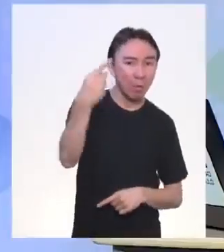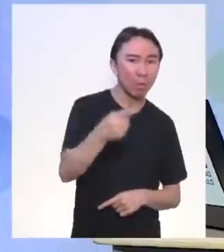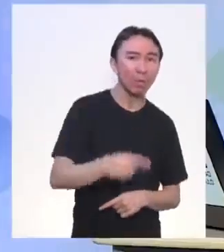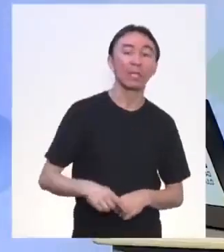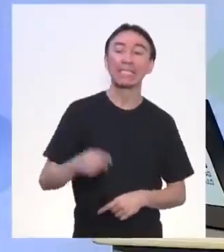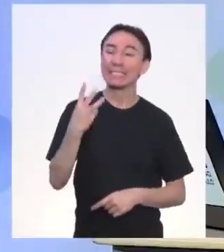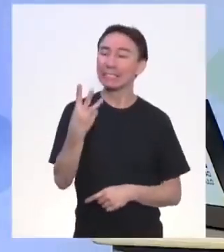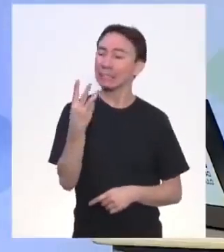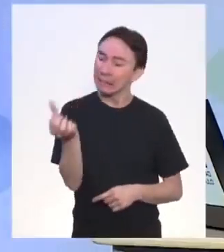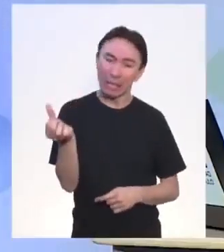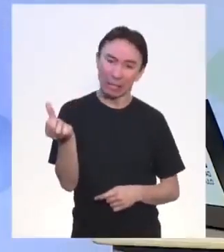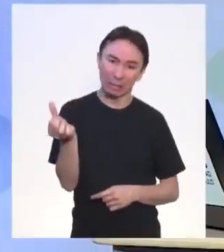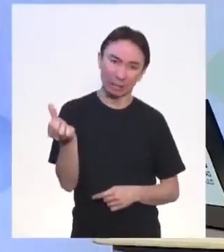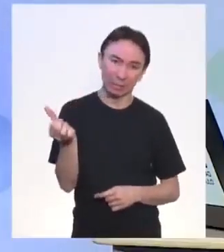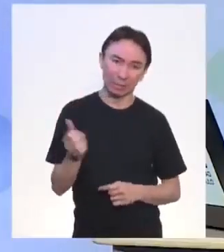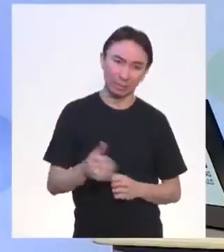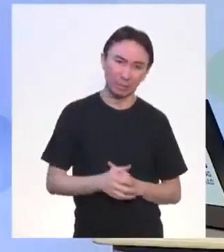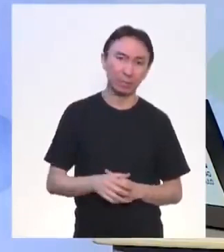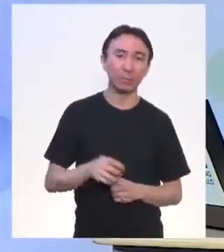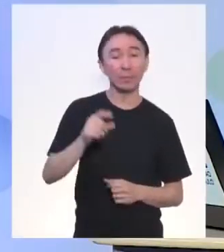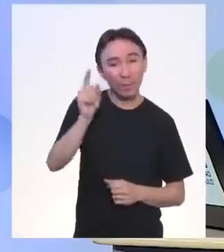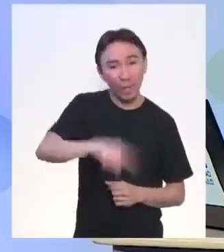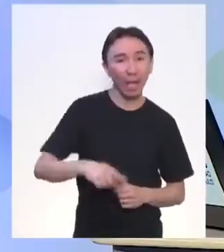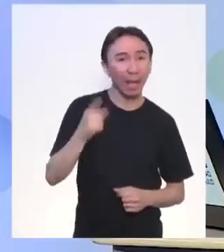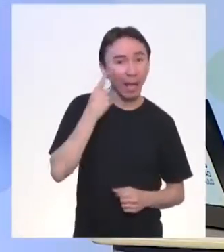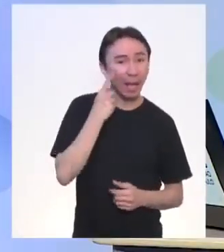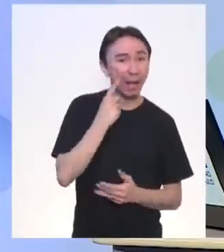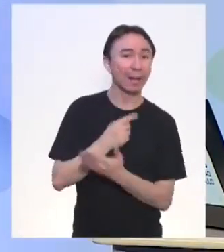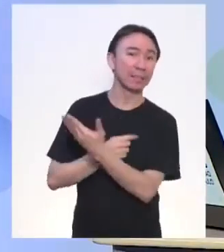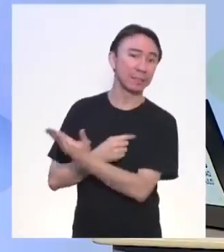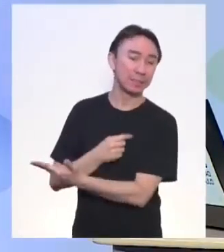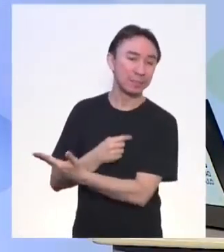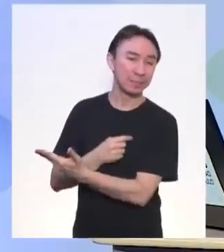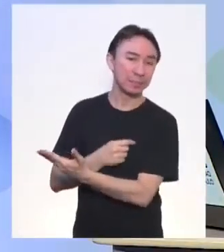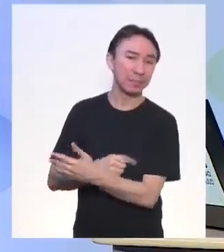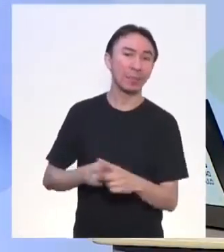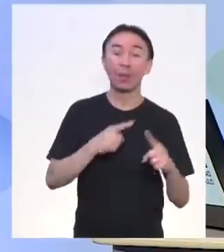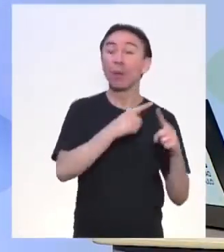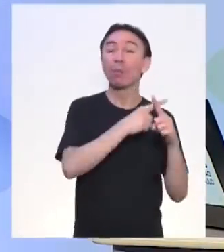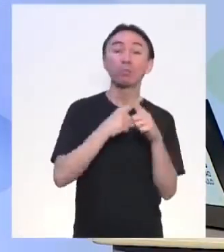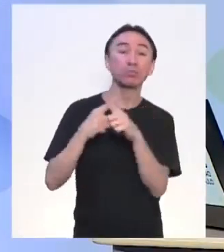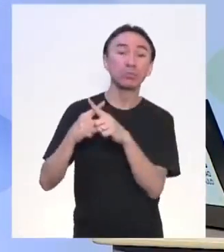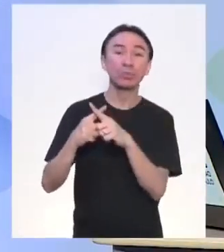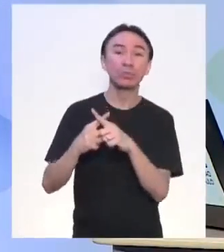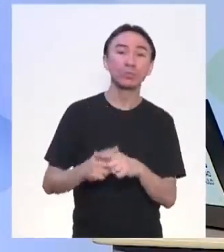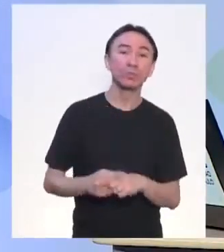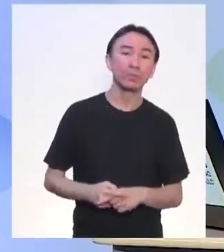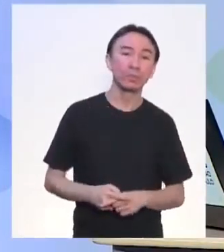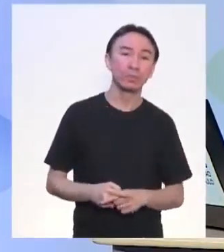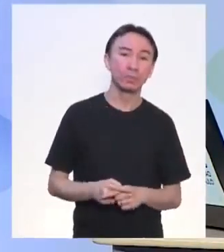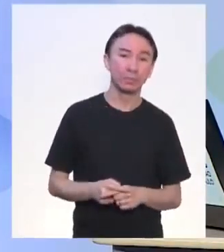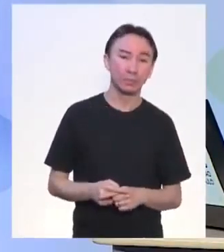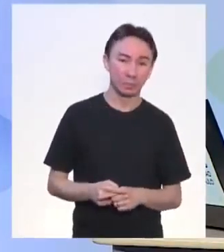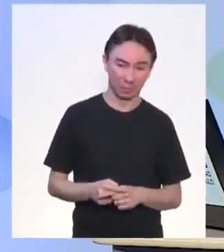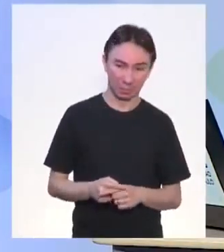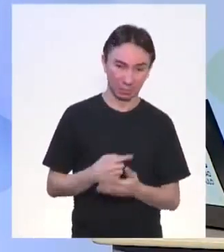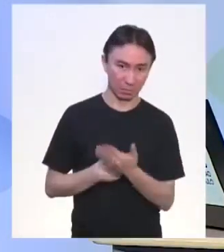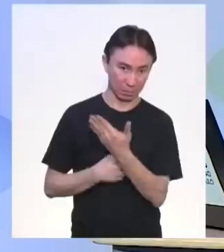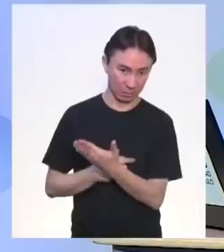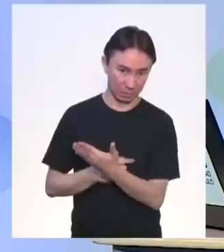mesmo. Esses números, eles são chamados de múltiplos, deixa eu escrever aqui, múltiplos